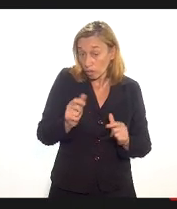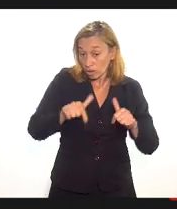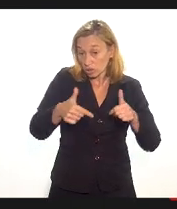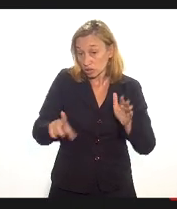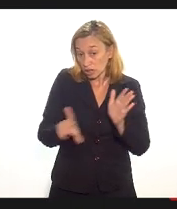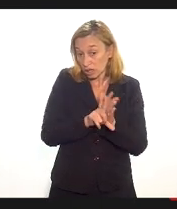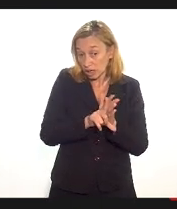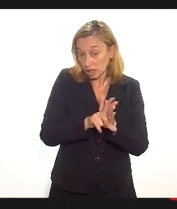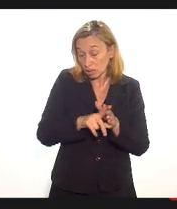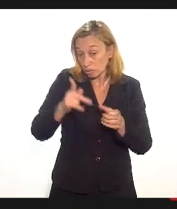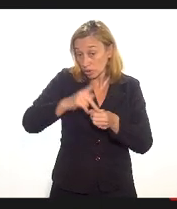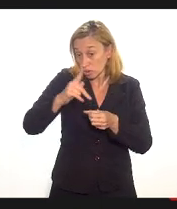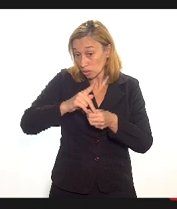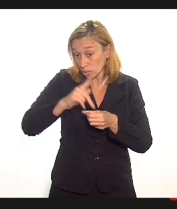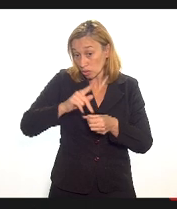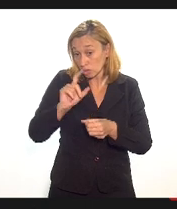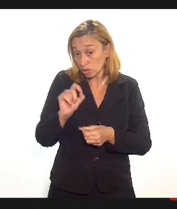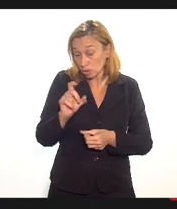do petróleo em que